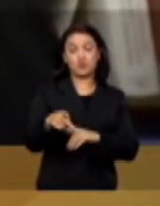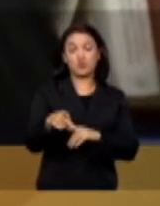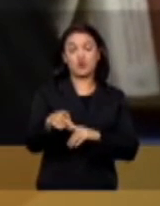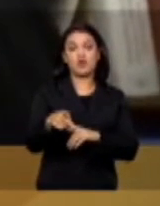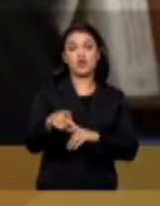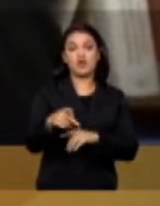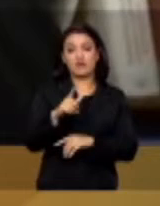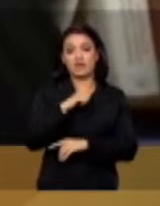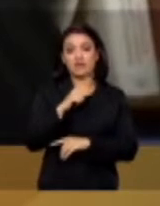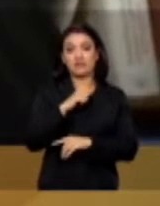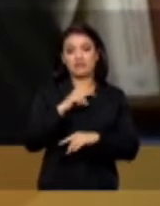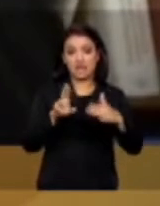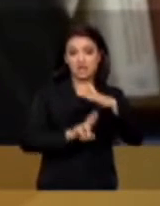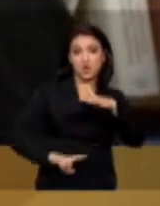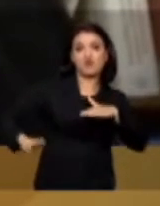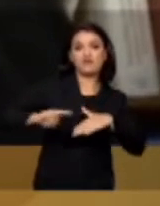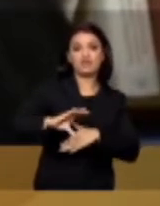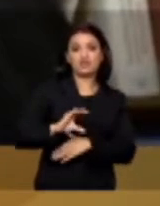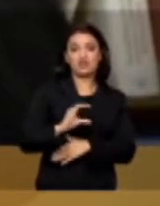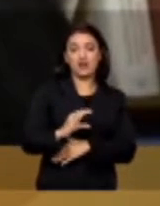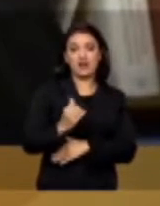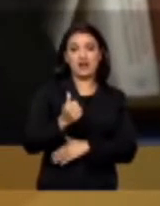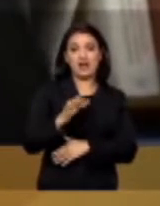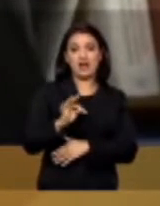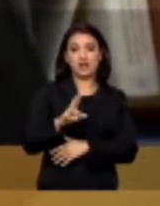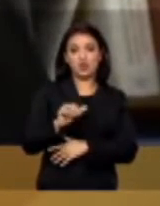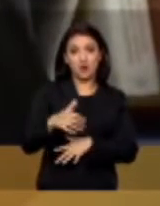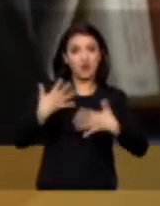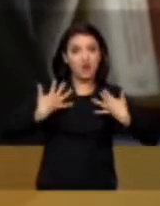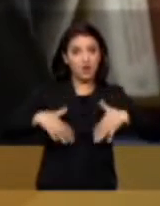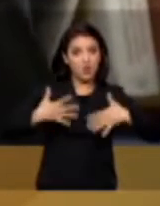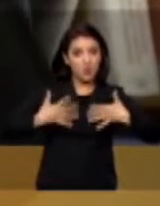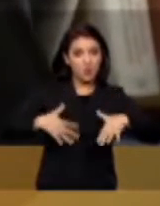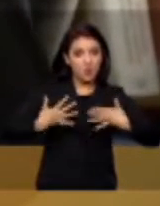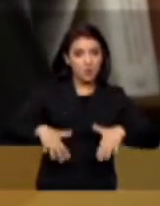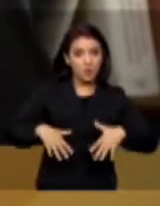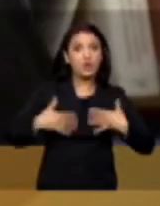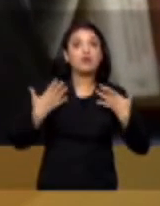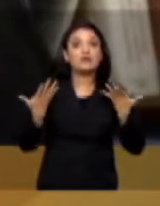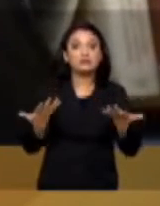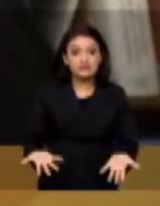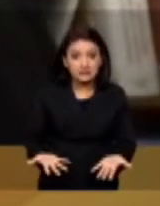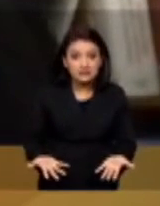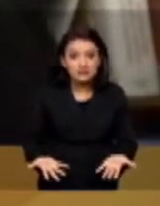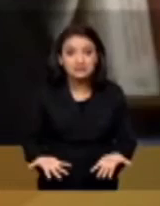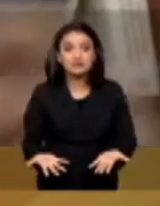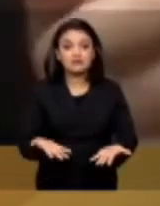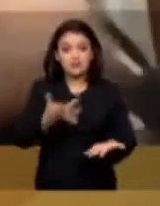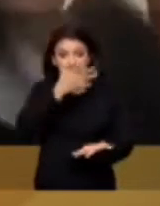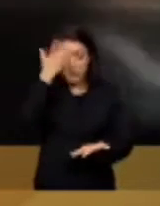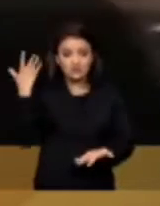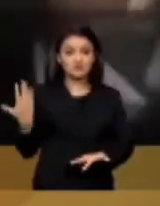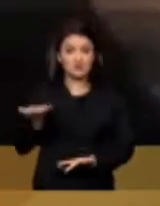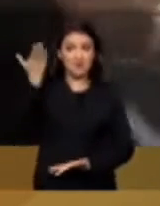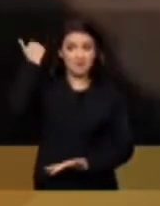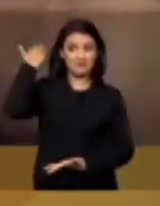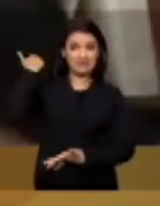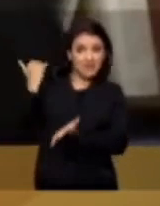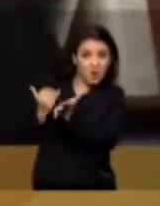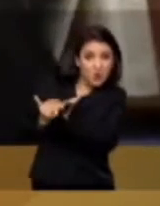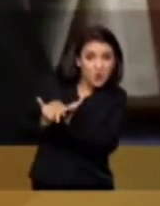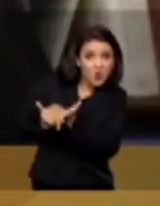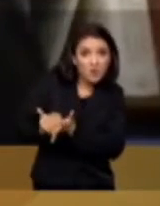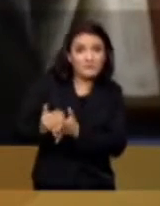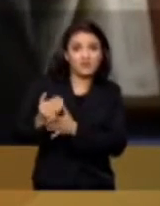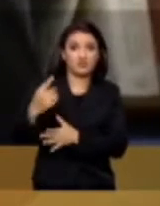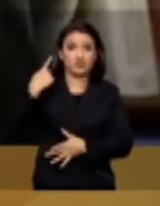São Paulo que são realmente alarmantes. E os latinos, os romanos, os juristas, não é? Os pais, talvez,